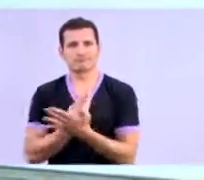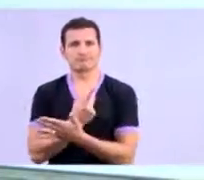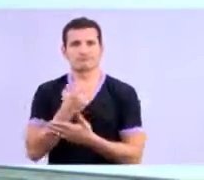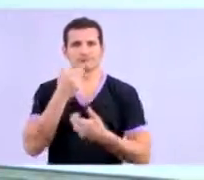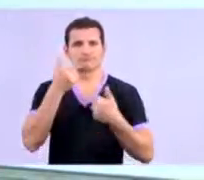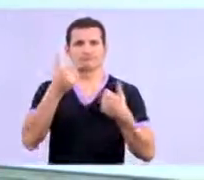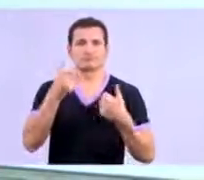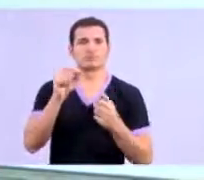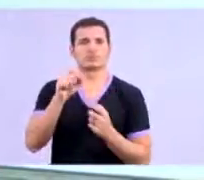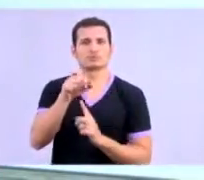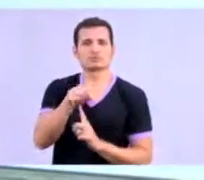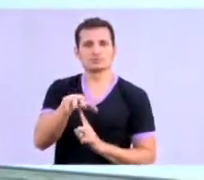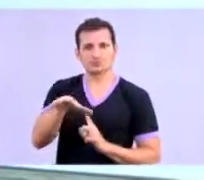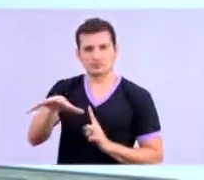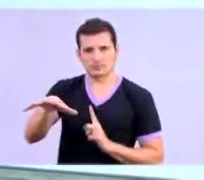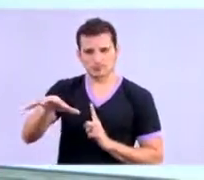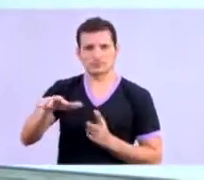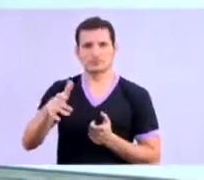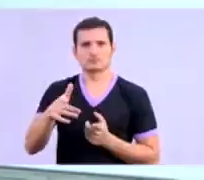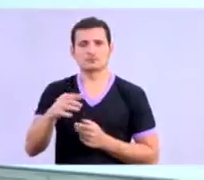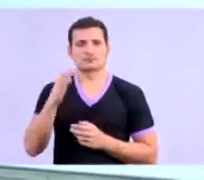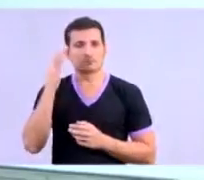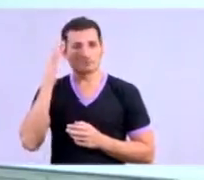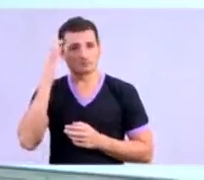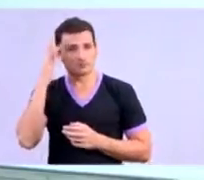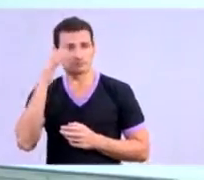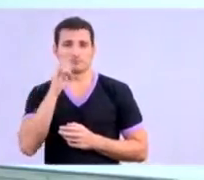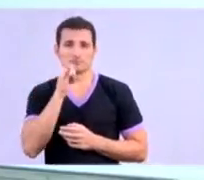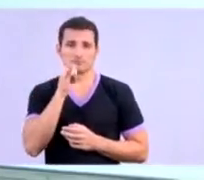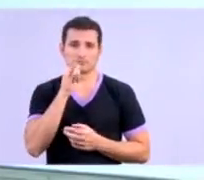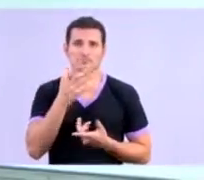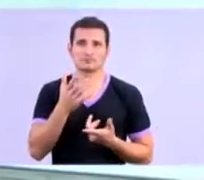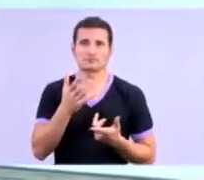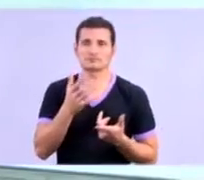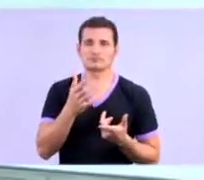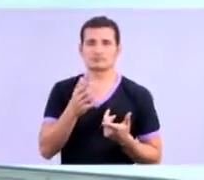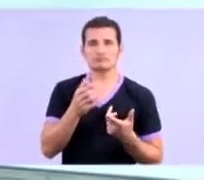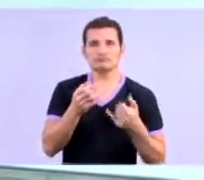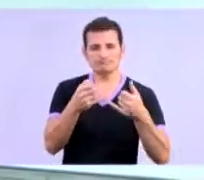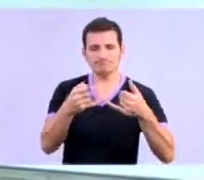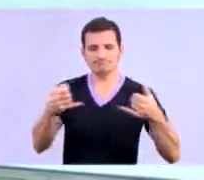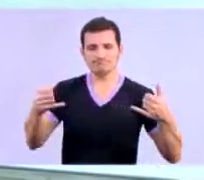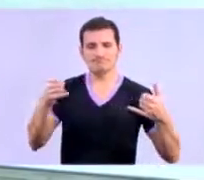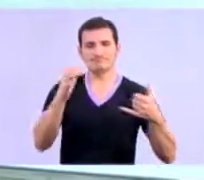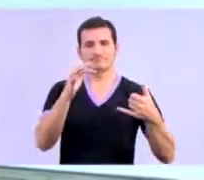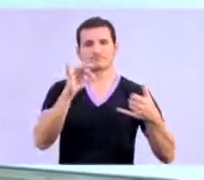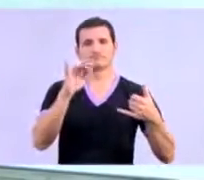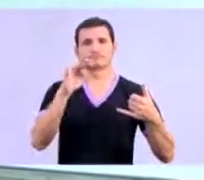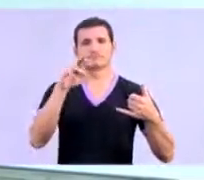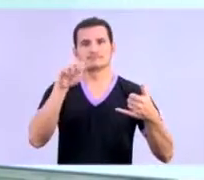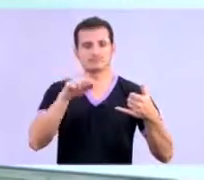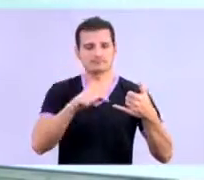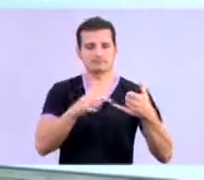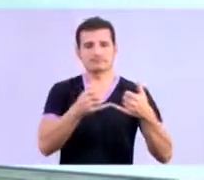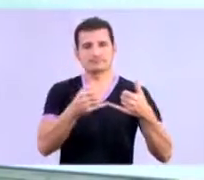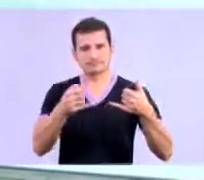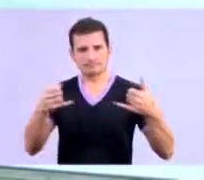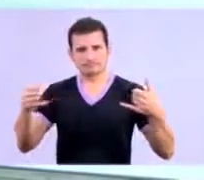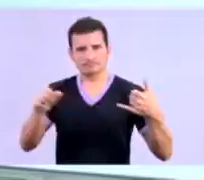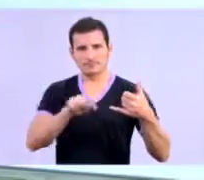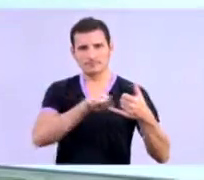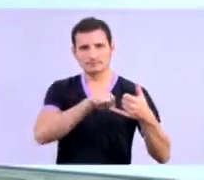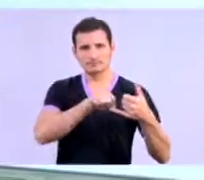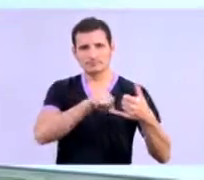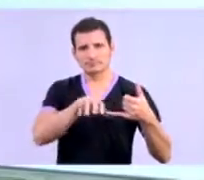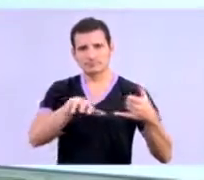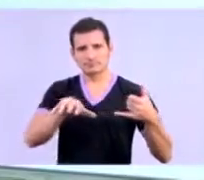melhorando o sinal. Imaginem uma transmissão de uma fibra ótica. Ela manda uma luz, só que essa luz vai